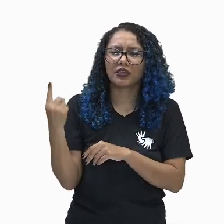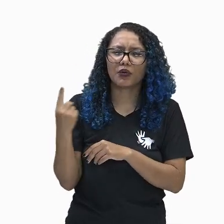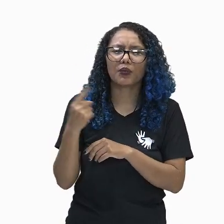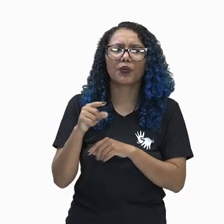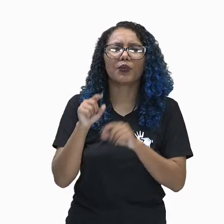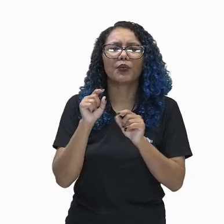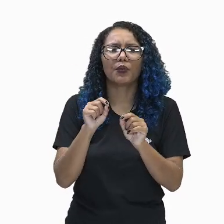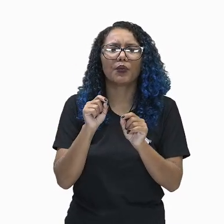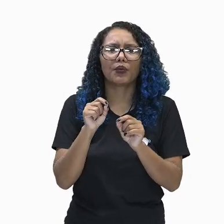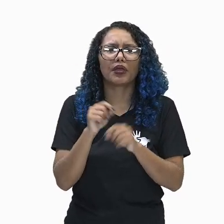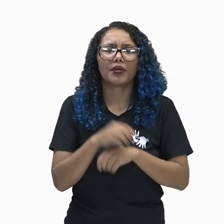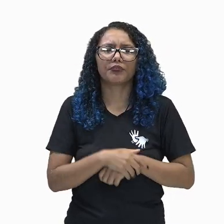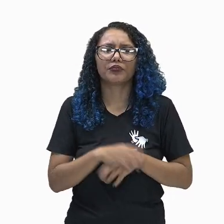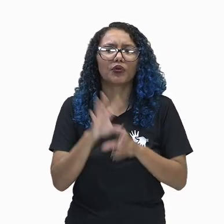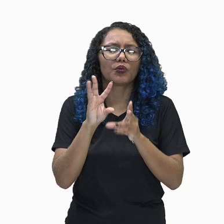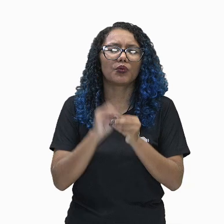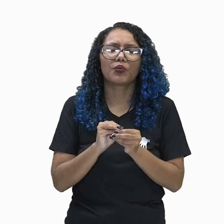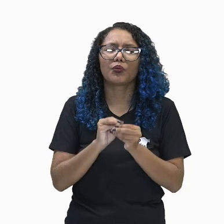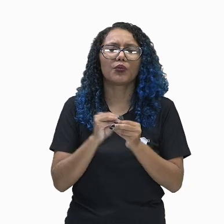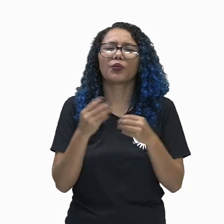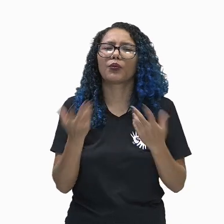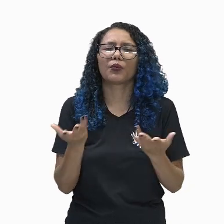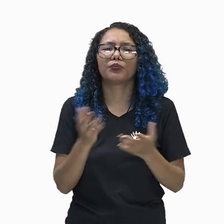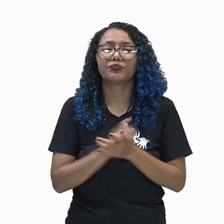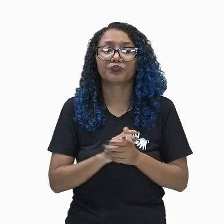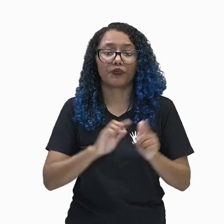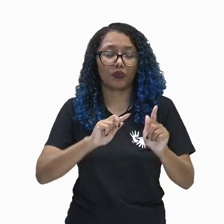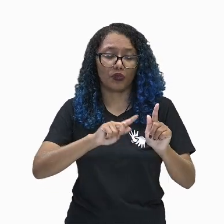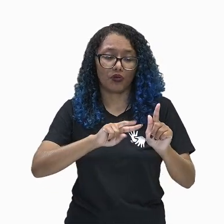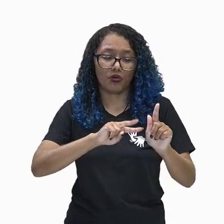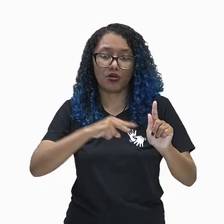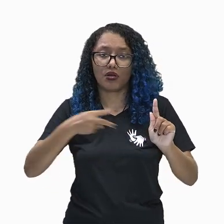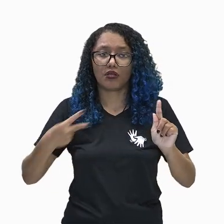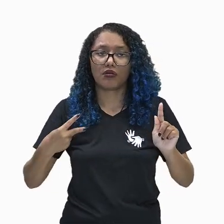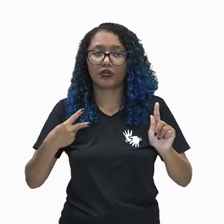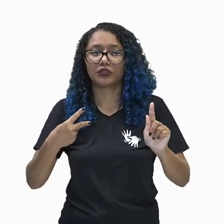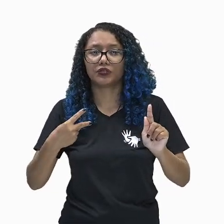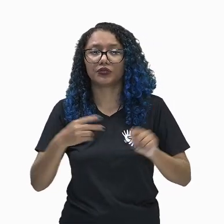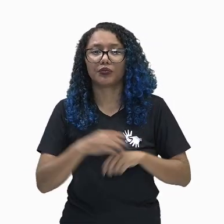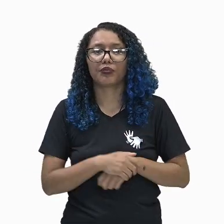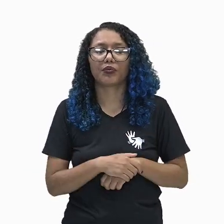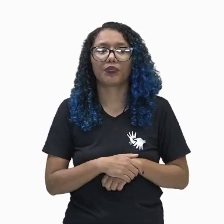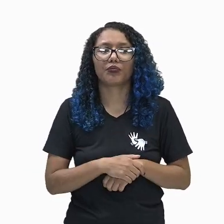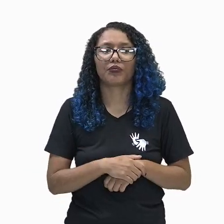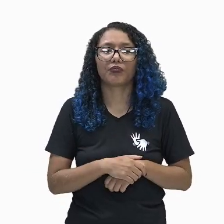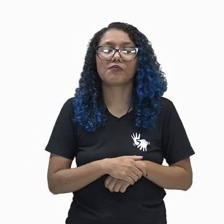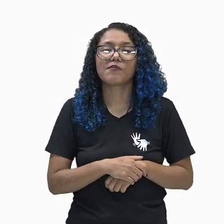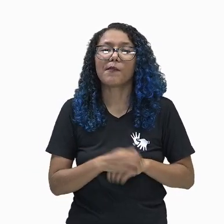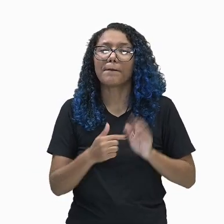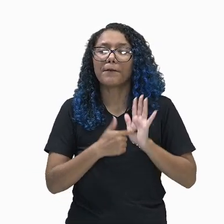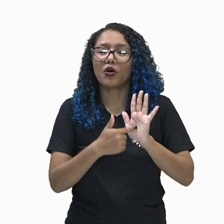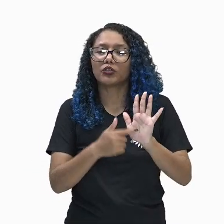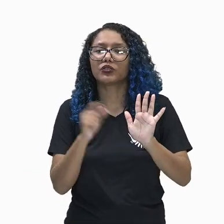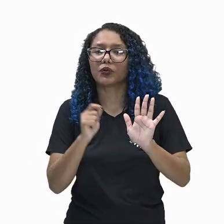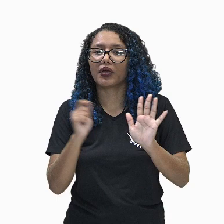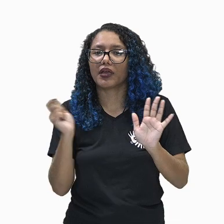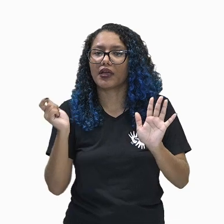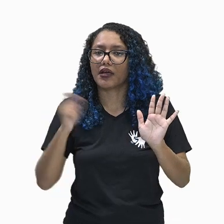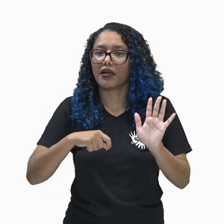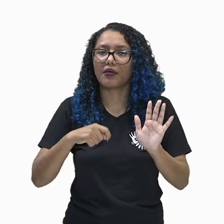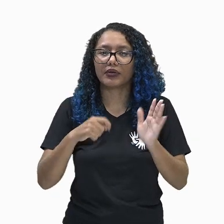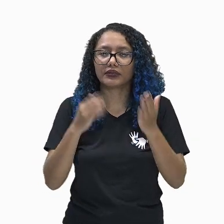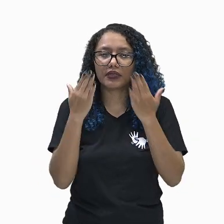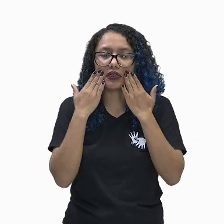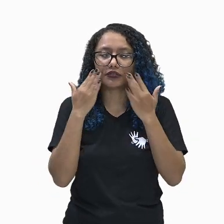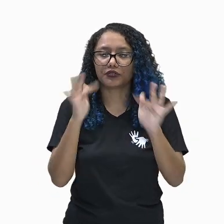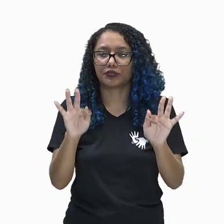seguintes considerações, que o genótipo vai determinar o potencial fenotípico de um indivíduo, ou seja, ele